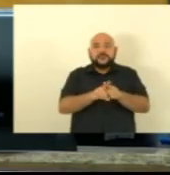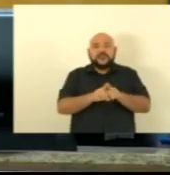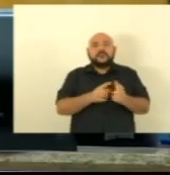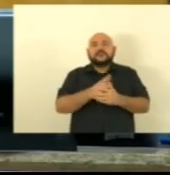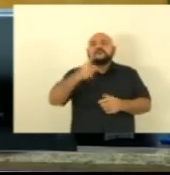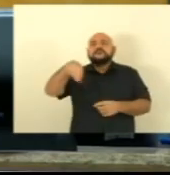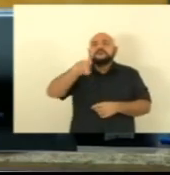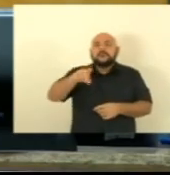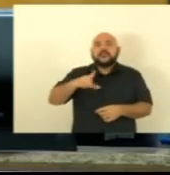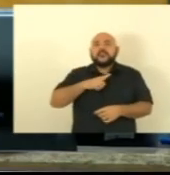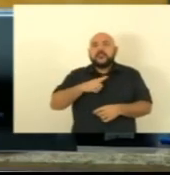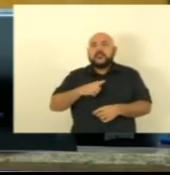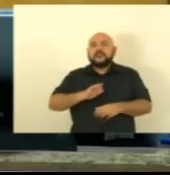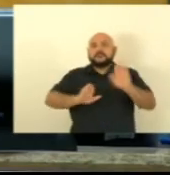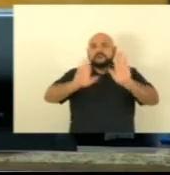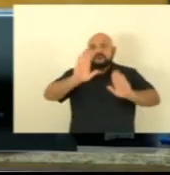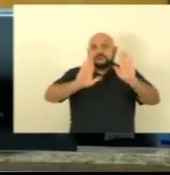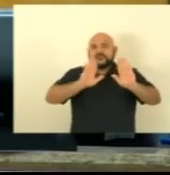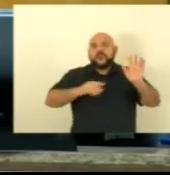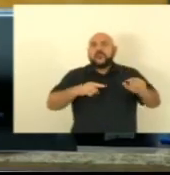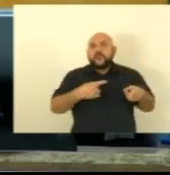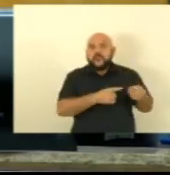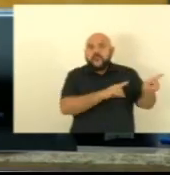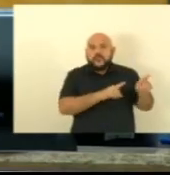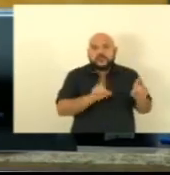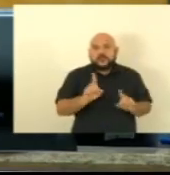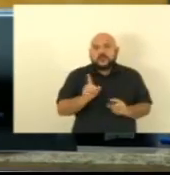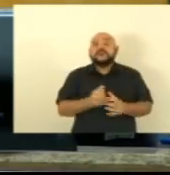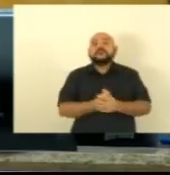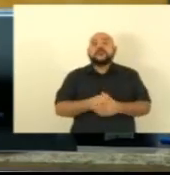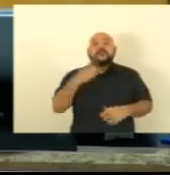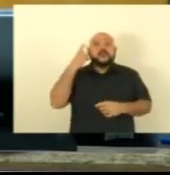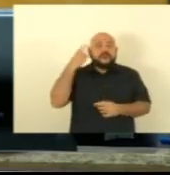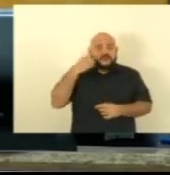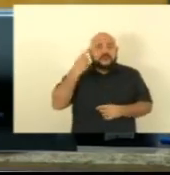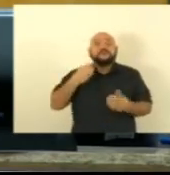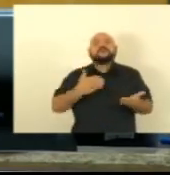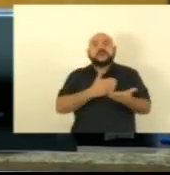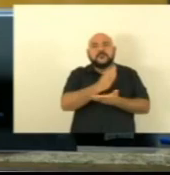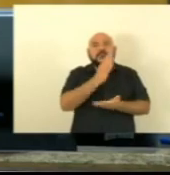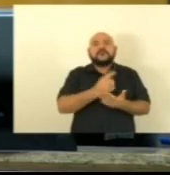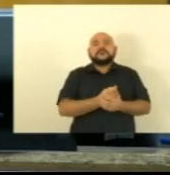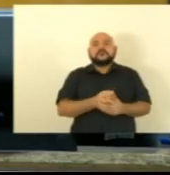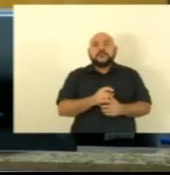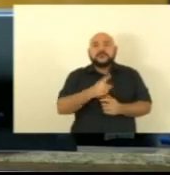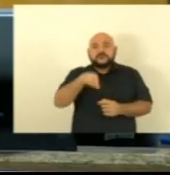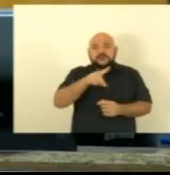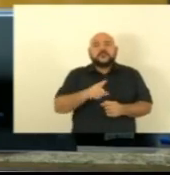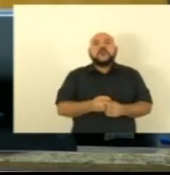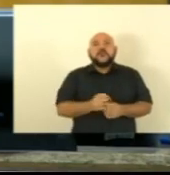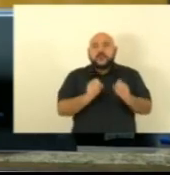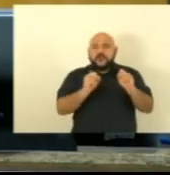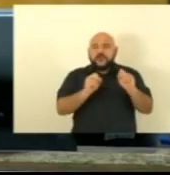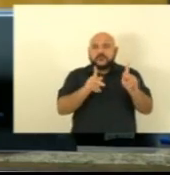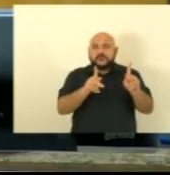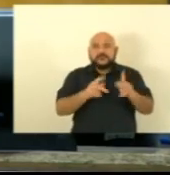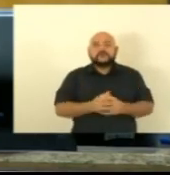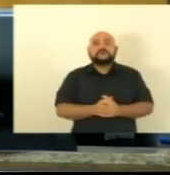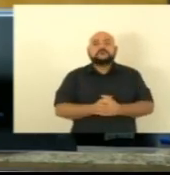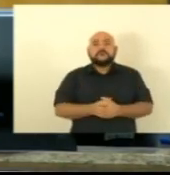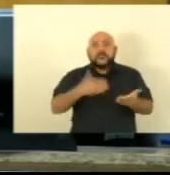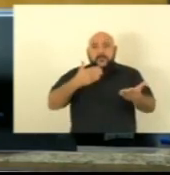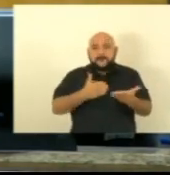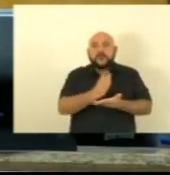queira discutir, em votação. Os deputados que aprovam permaneçam como se encontram. Os contrários se manifestem. Aprovado.